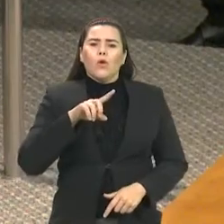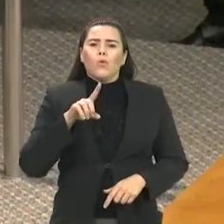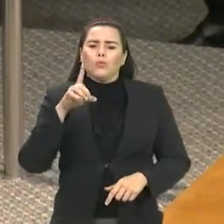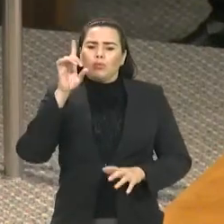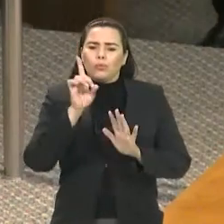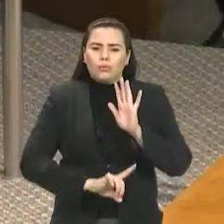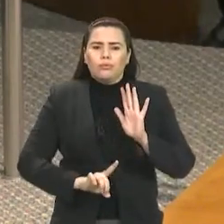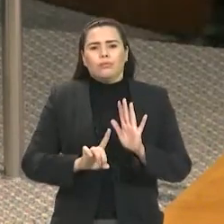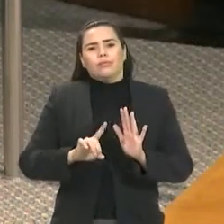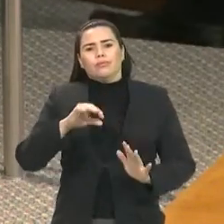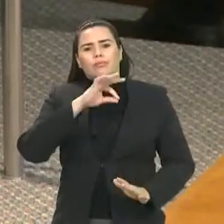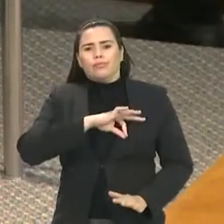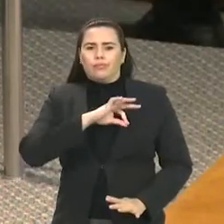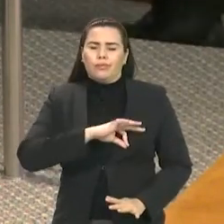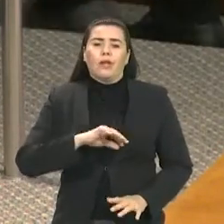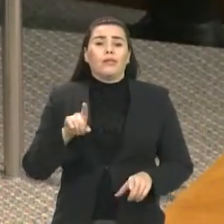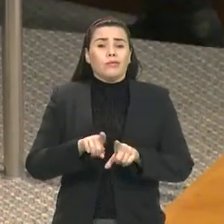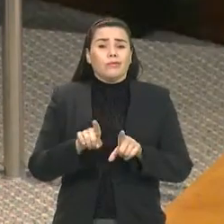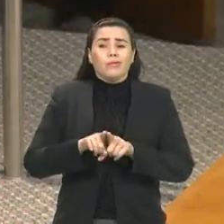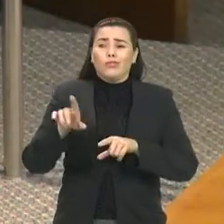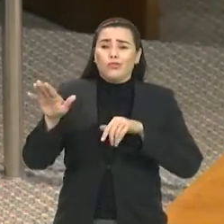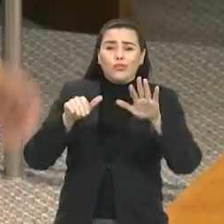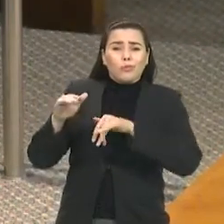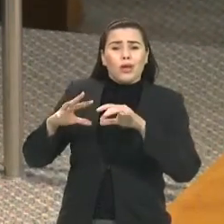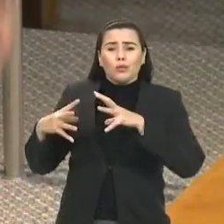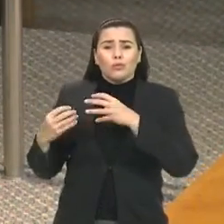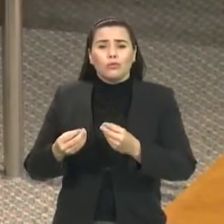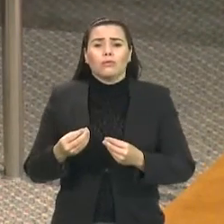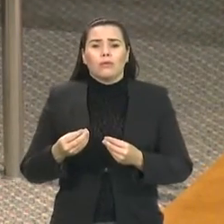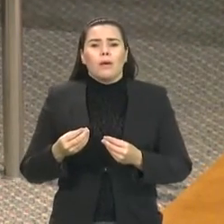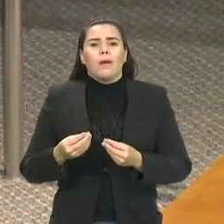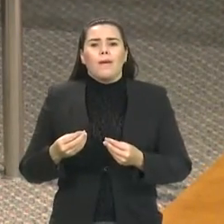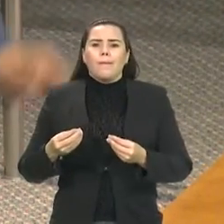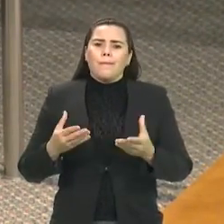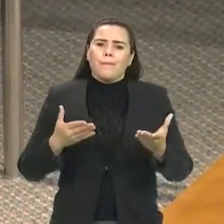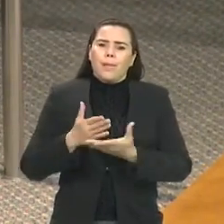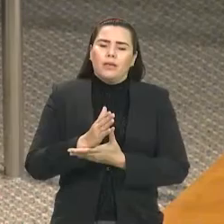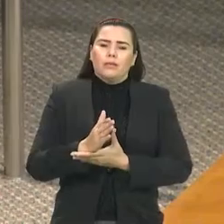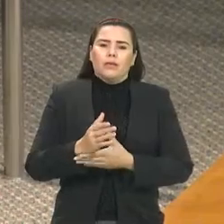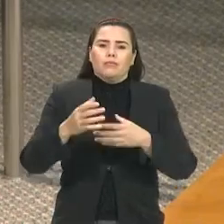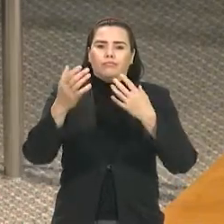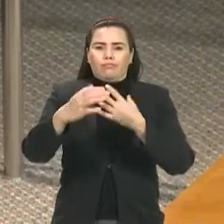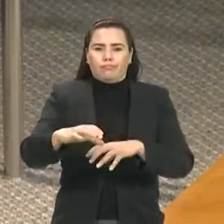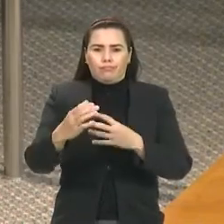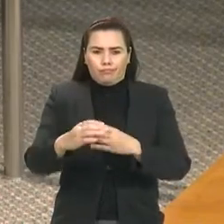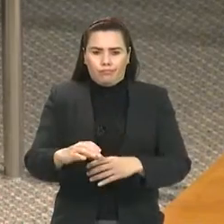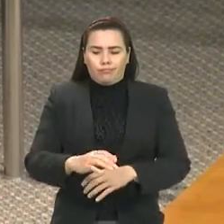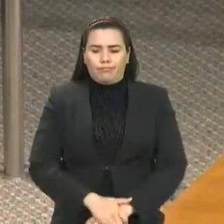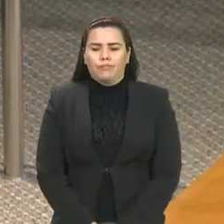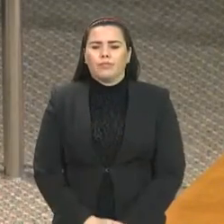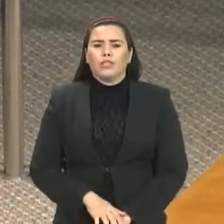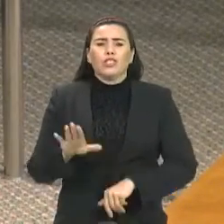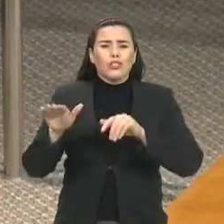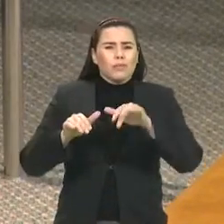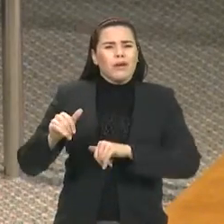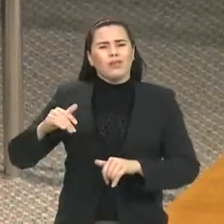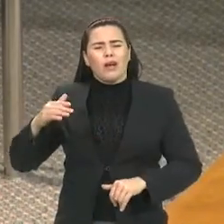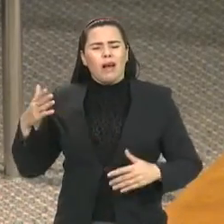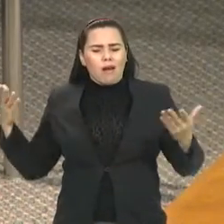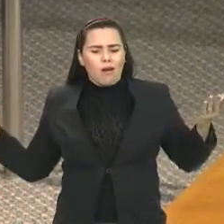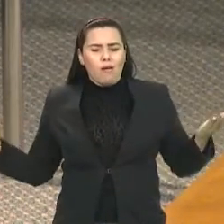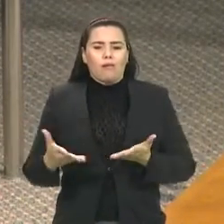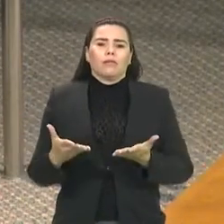disso, a nomeação de todos aprovados na Polícia Militar e na Polícia Civil. Nomeação já! Nomeação